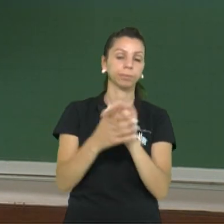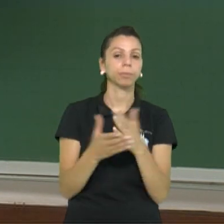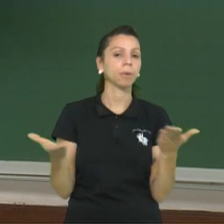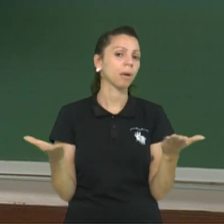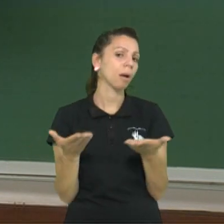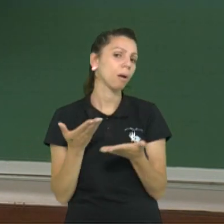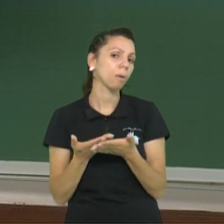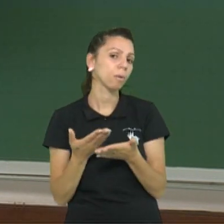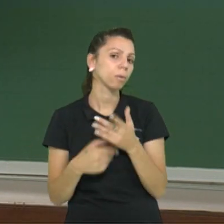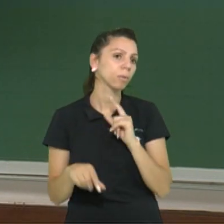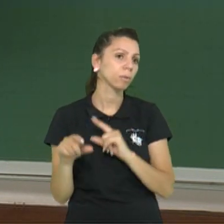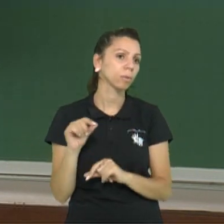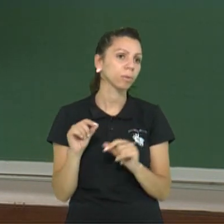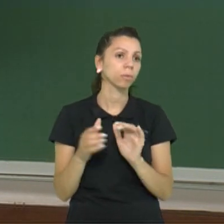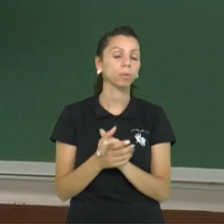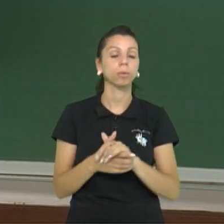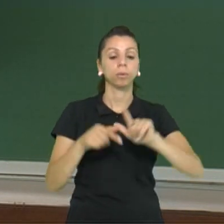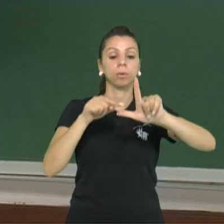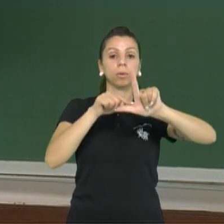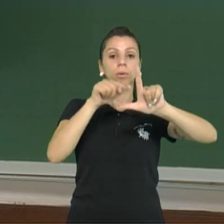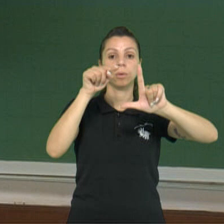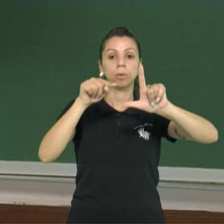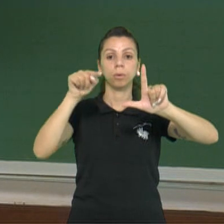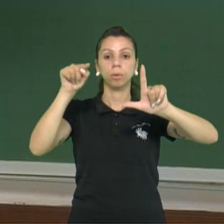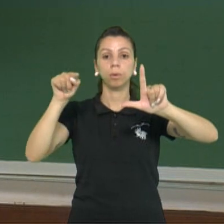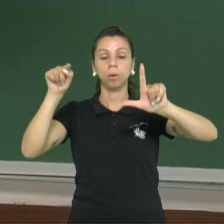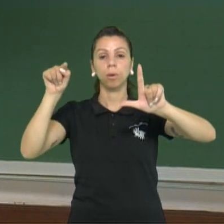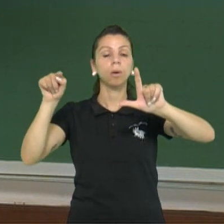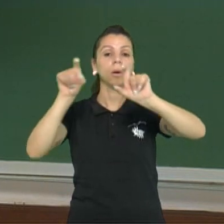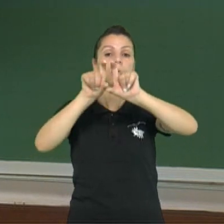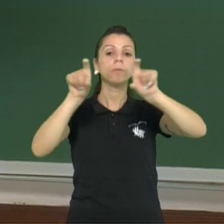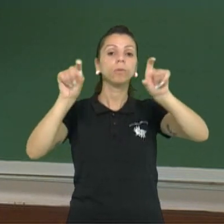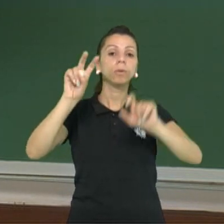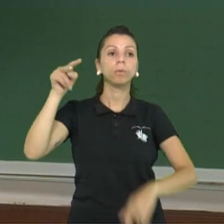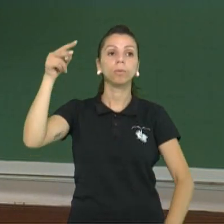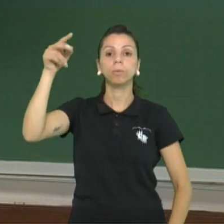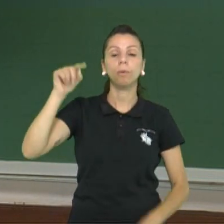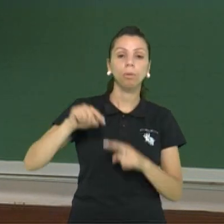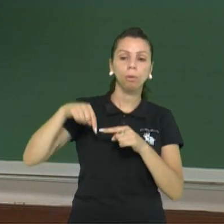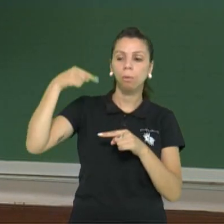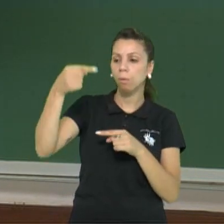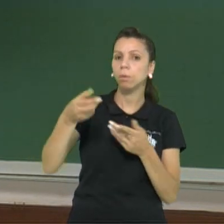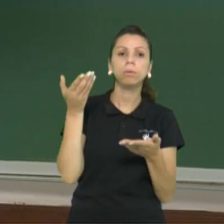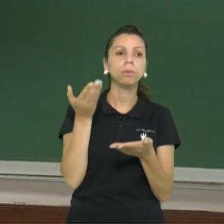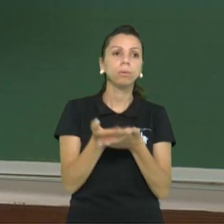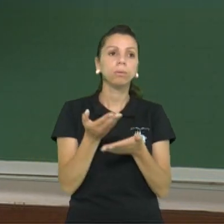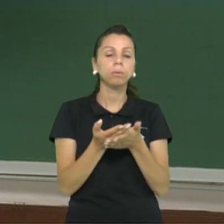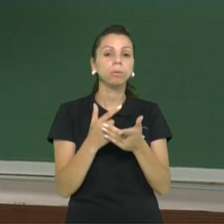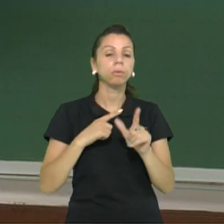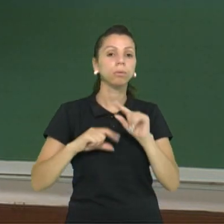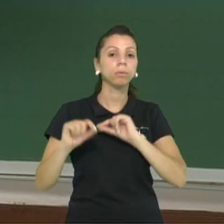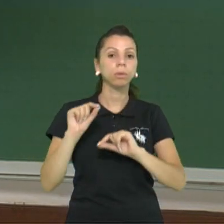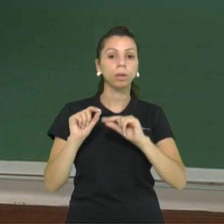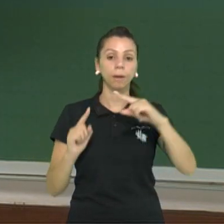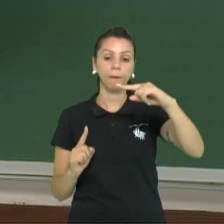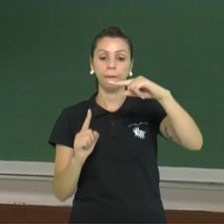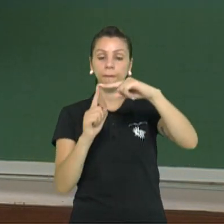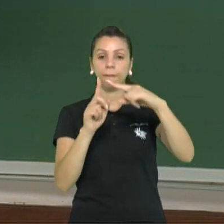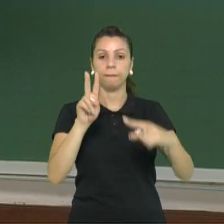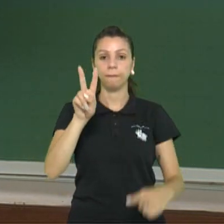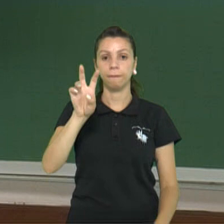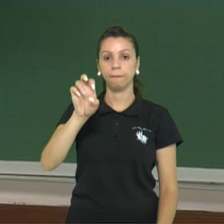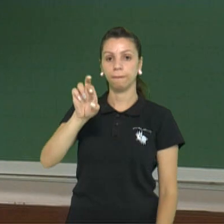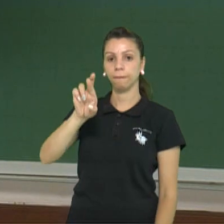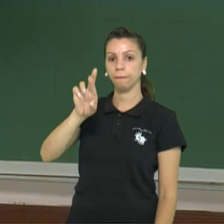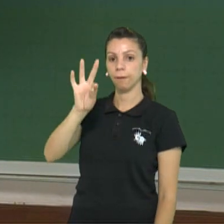nós vimos? Gráfico de função quadrática. Na próxima aula, nós veremos vértice da parábola.